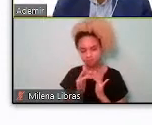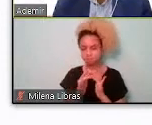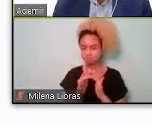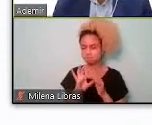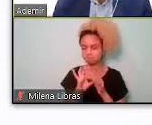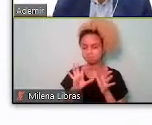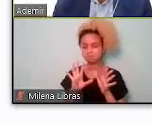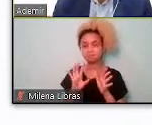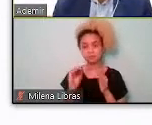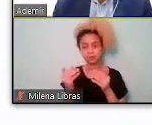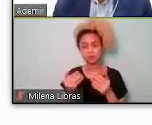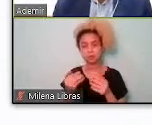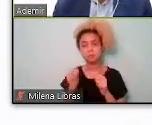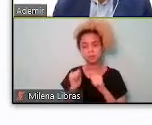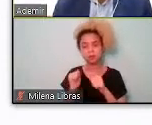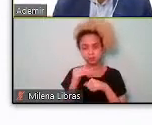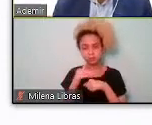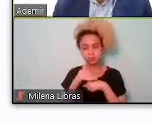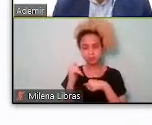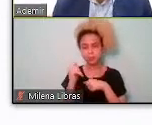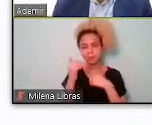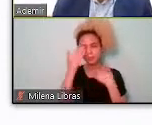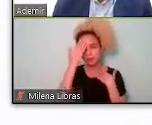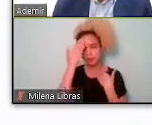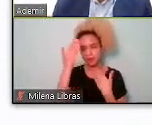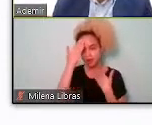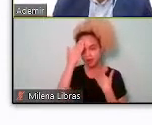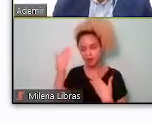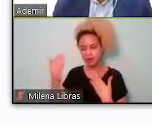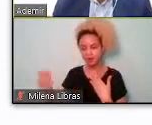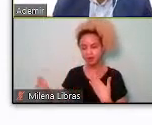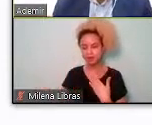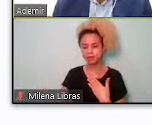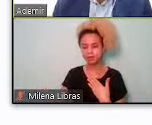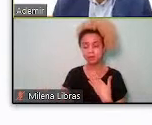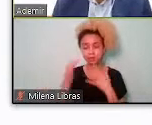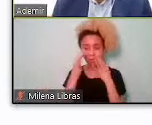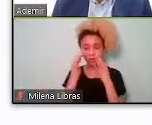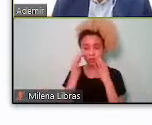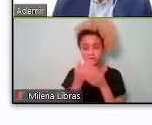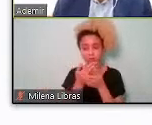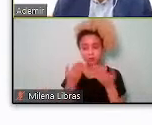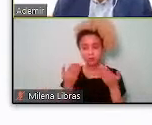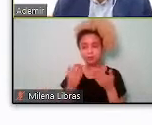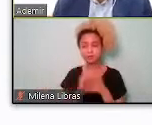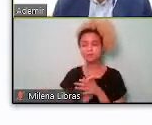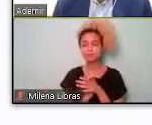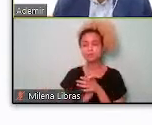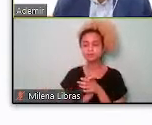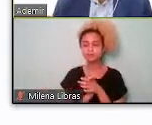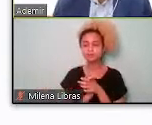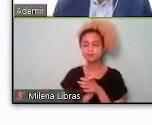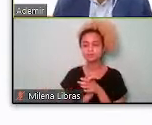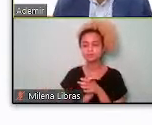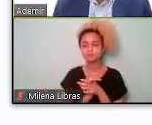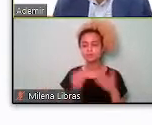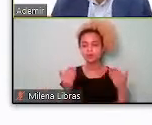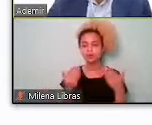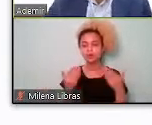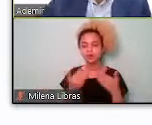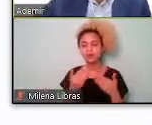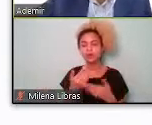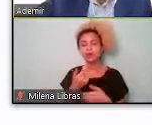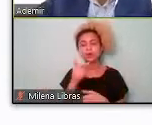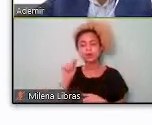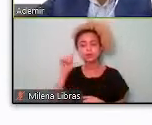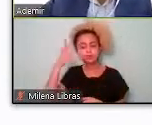disposição. Agradeço aí, então, a atenção de todos e vou passar para o nosso